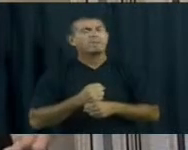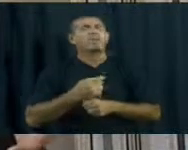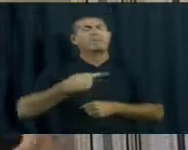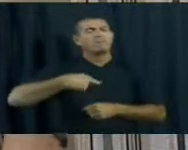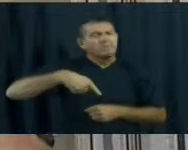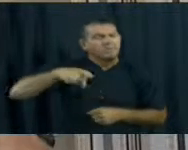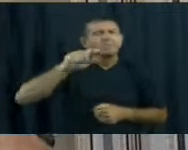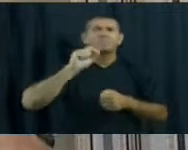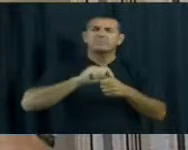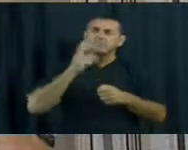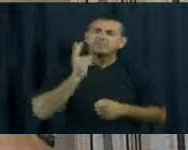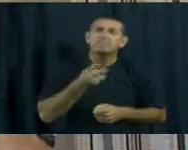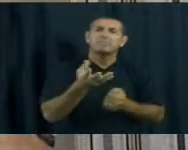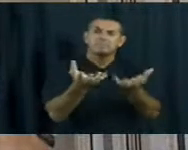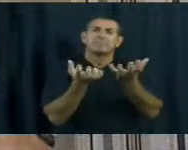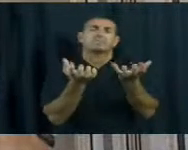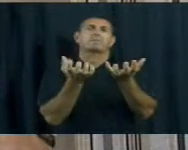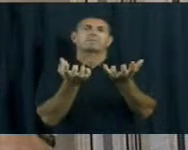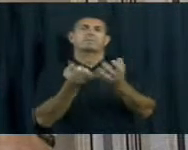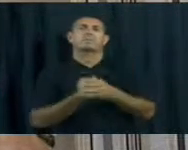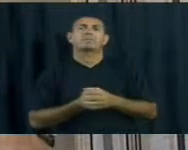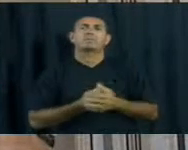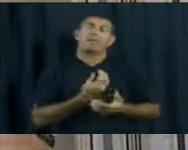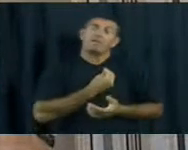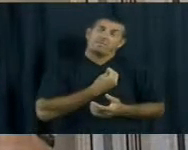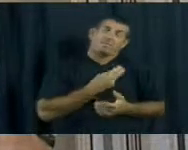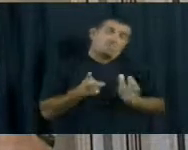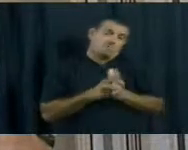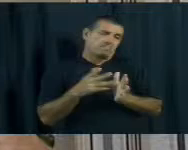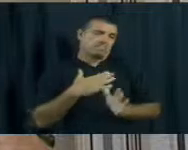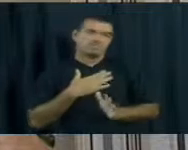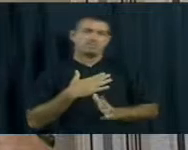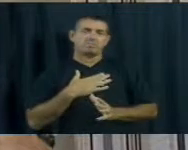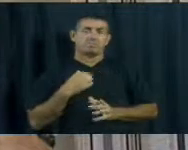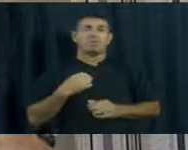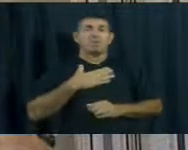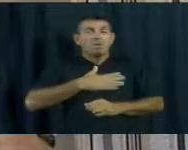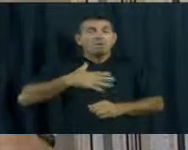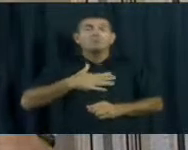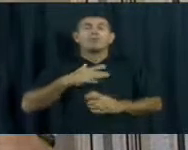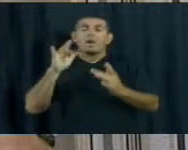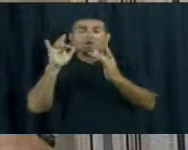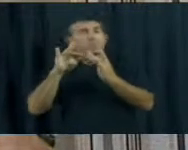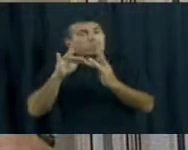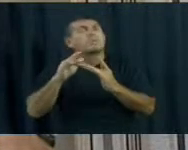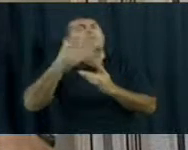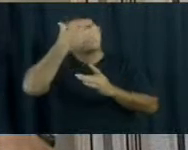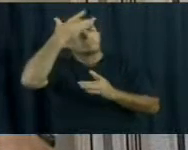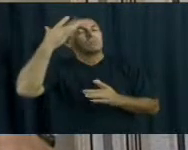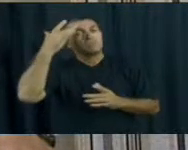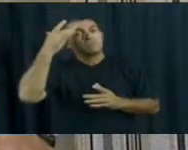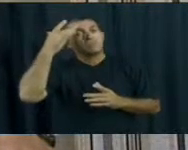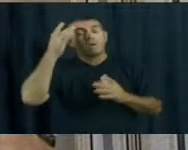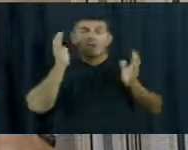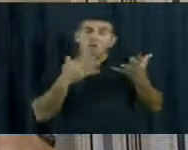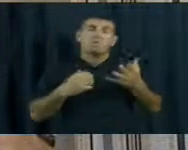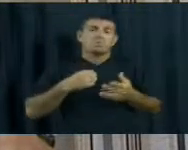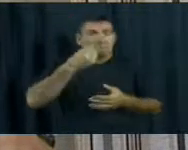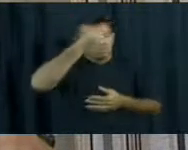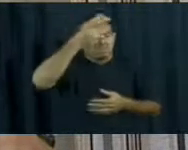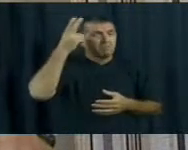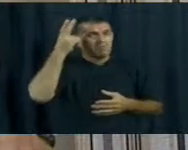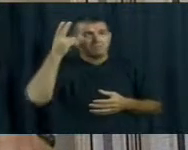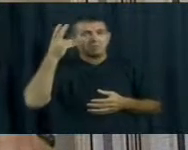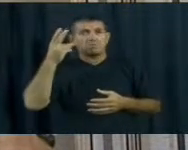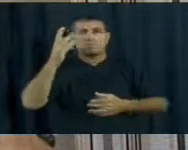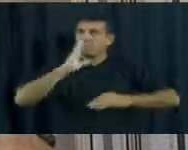de novo. Isso faz parte de mim. Eu costumo dizer que eu estou prefeito. Eu não vejo cargo público como